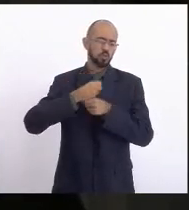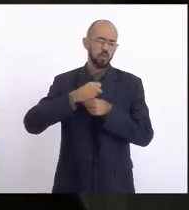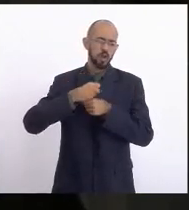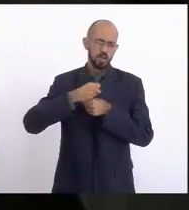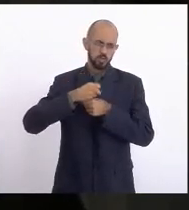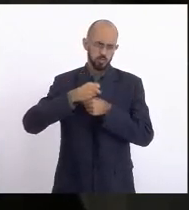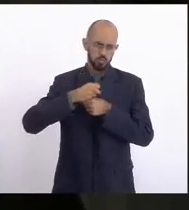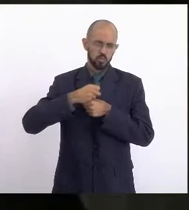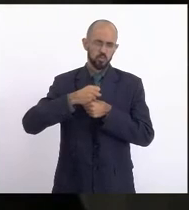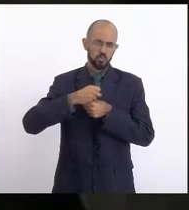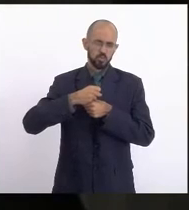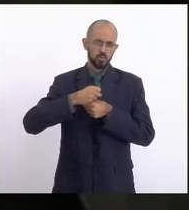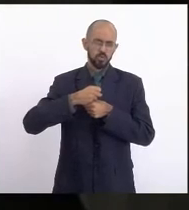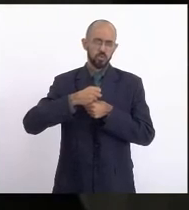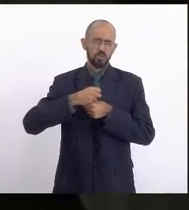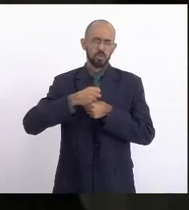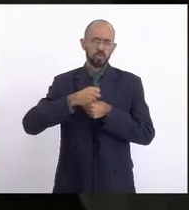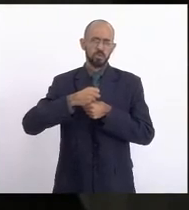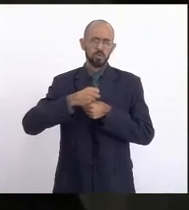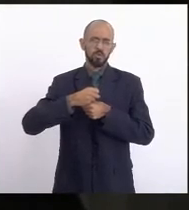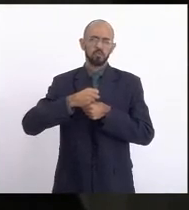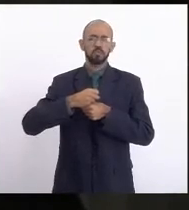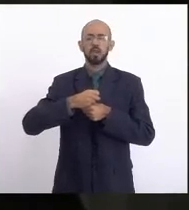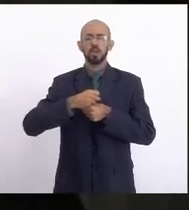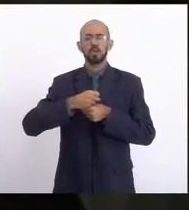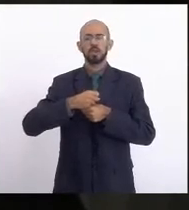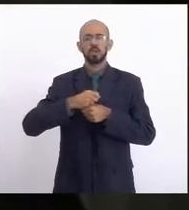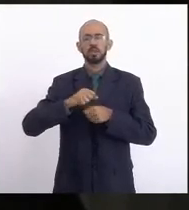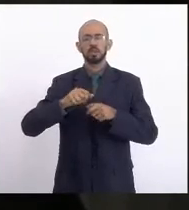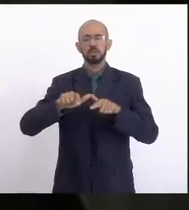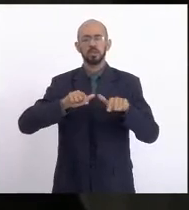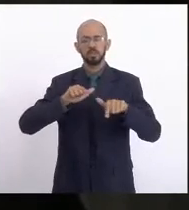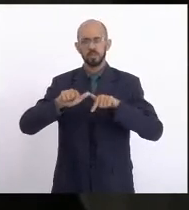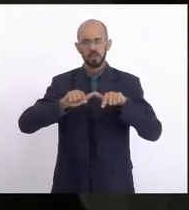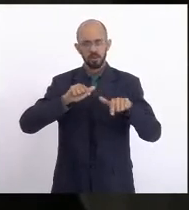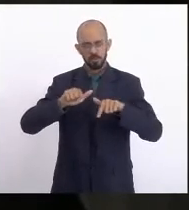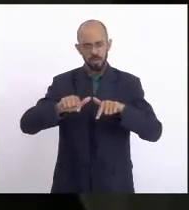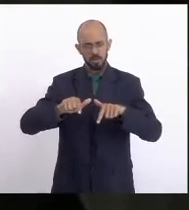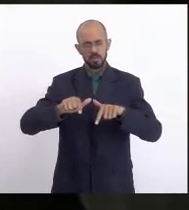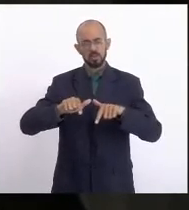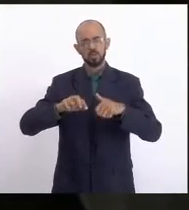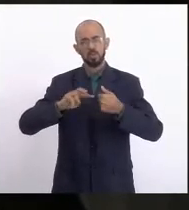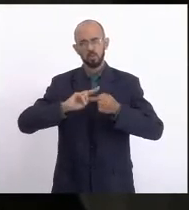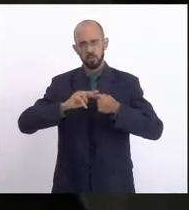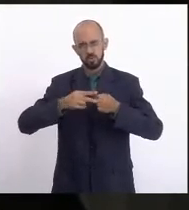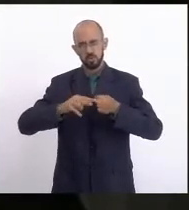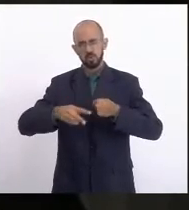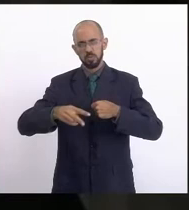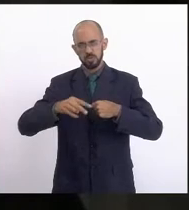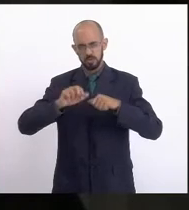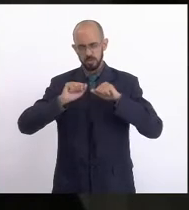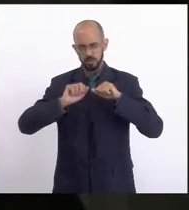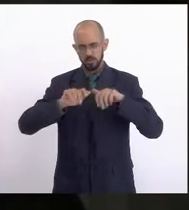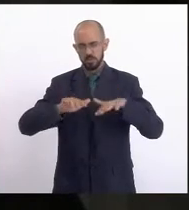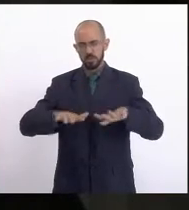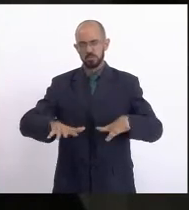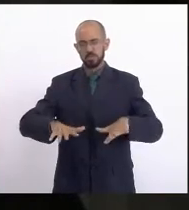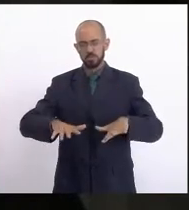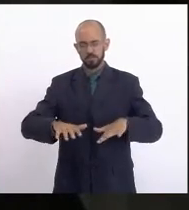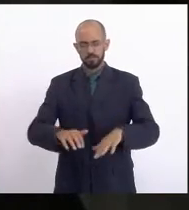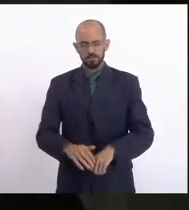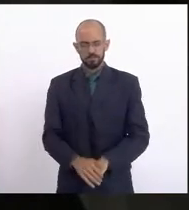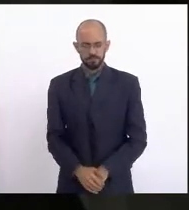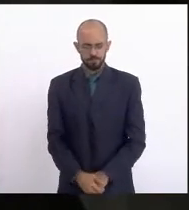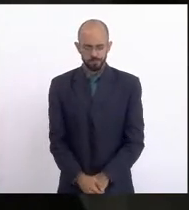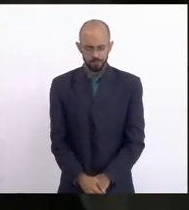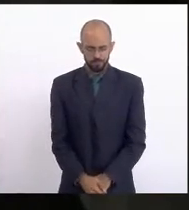seguinte, atuou sob os efeitos da pandemia. E eu